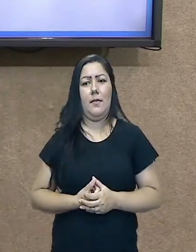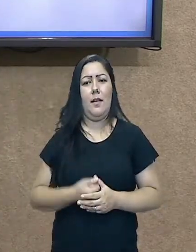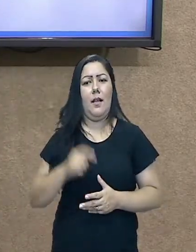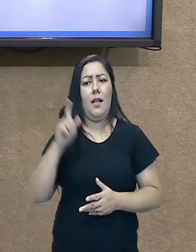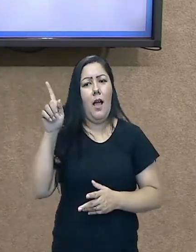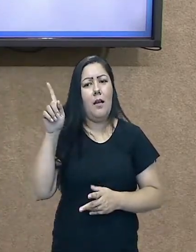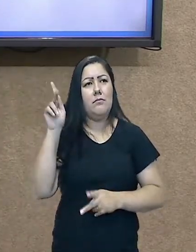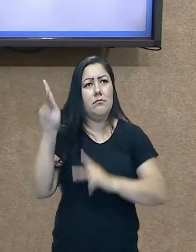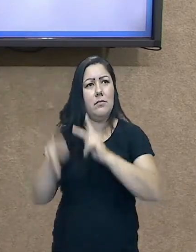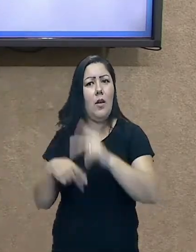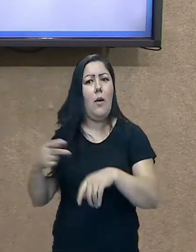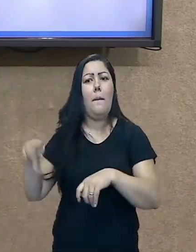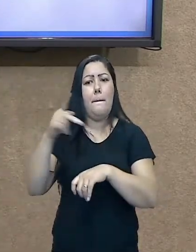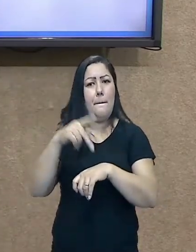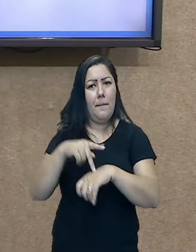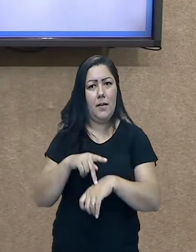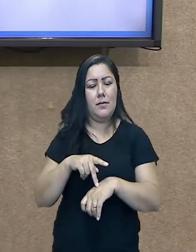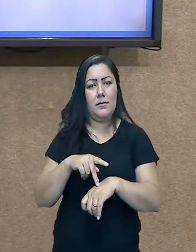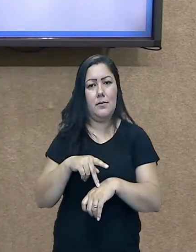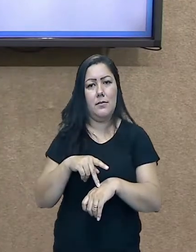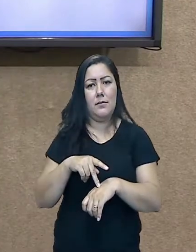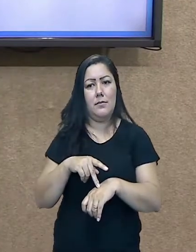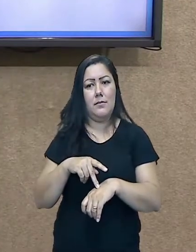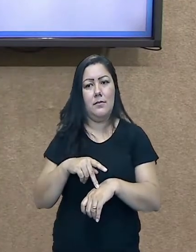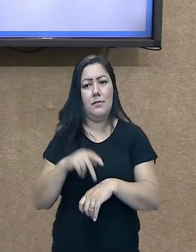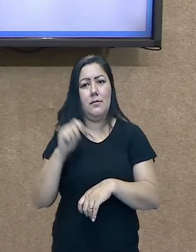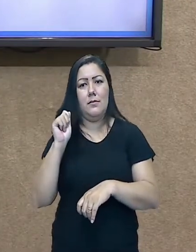e traçaram esses limites?